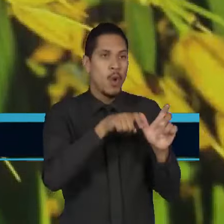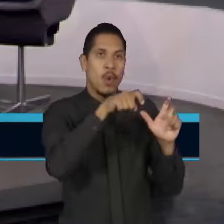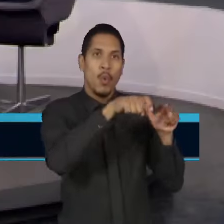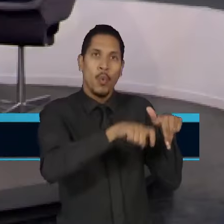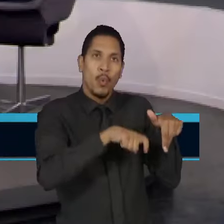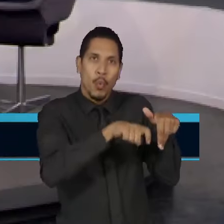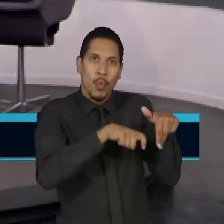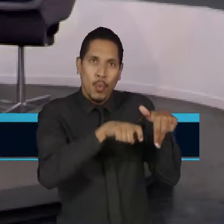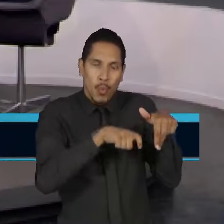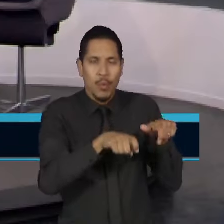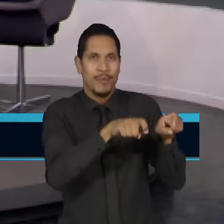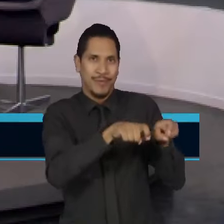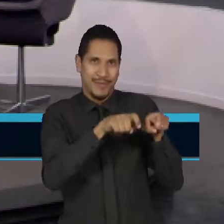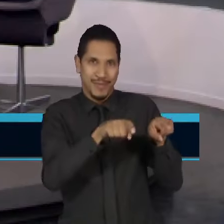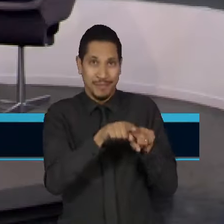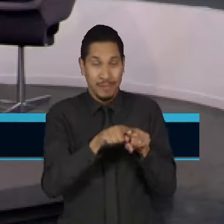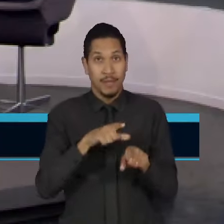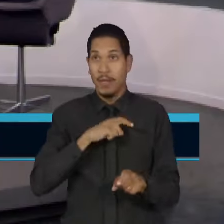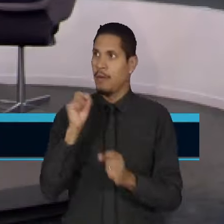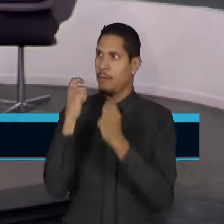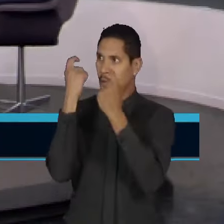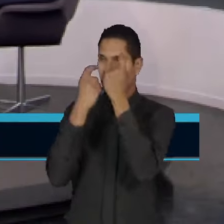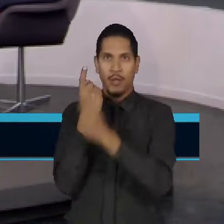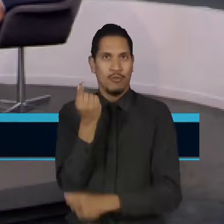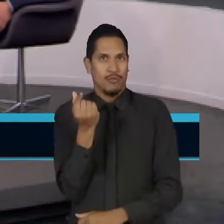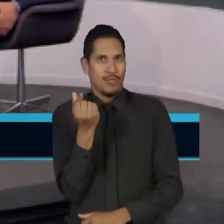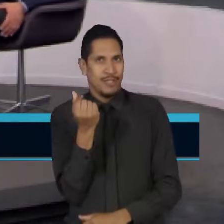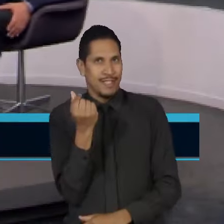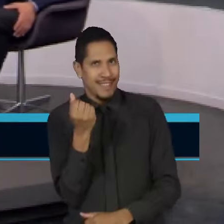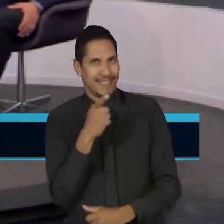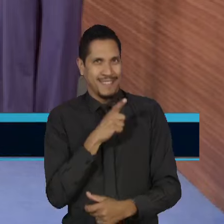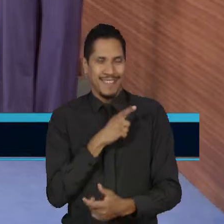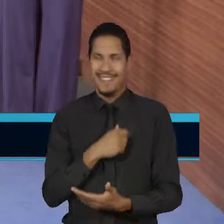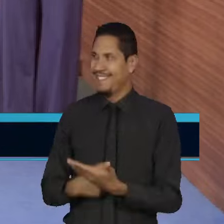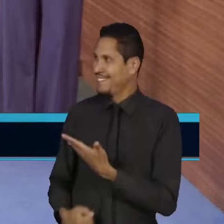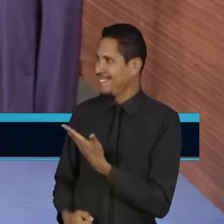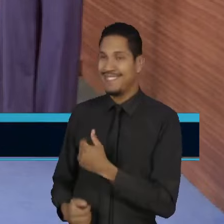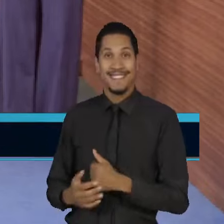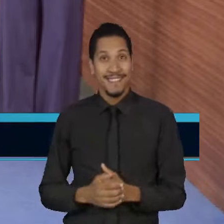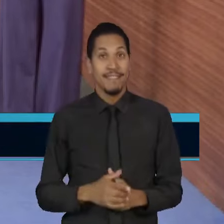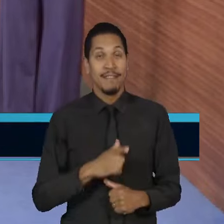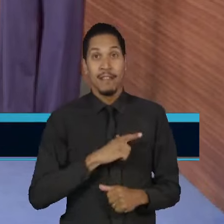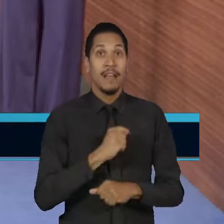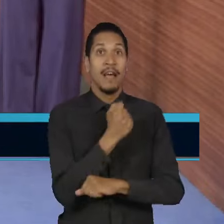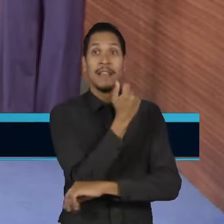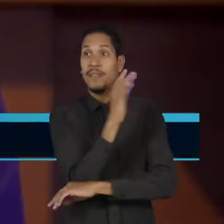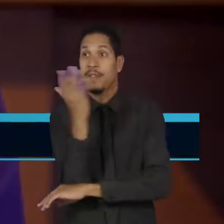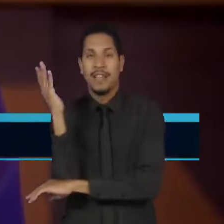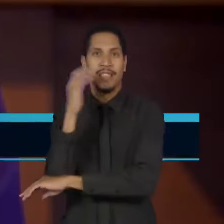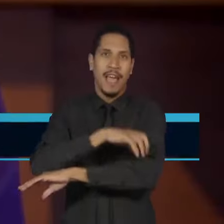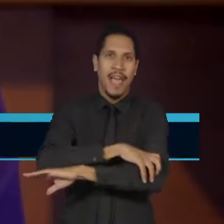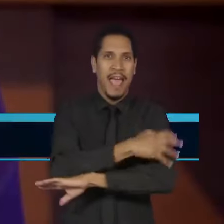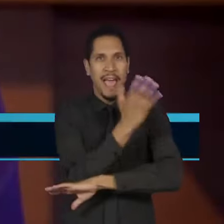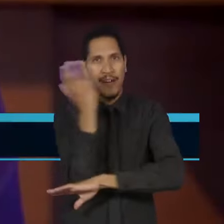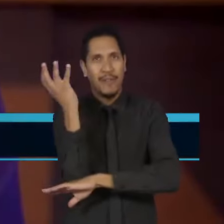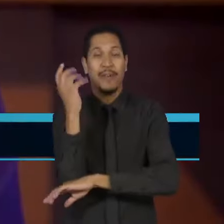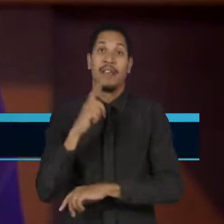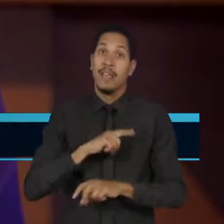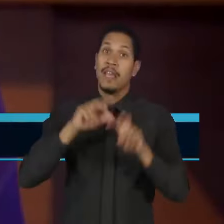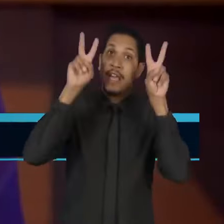agricultura, alcança quem está preocupado com o bolso, no giro econômico, com a natureza, no Repórter Eco, e com os